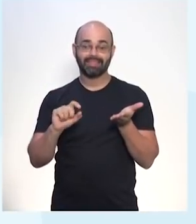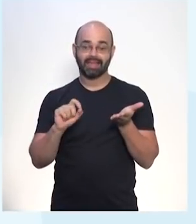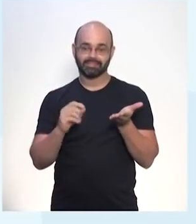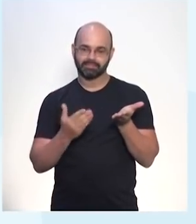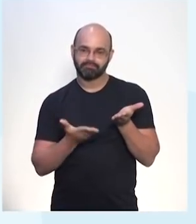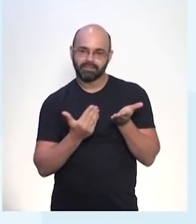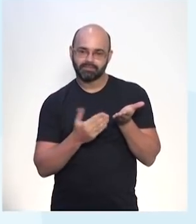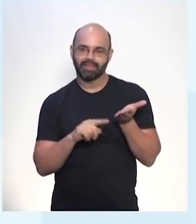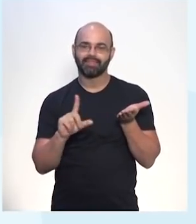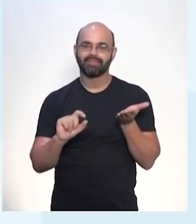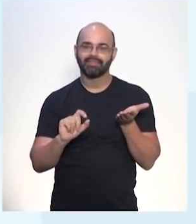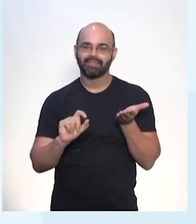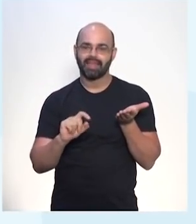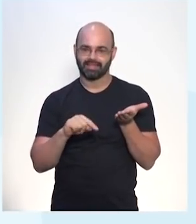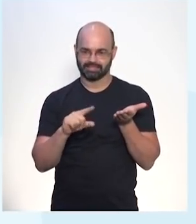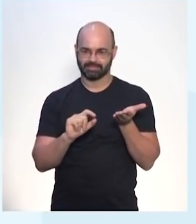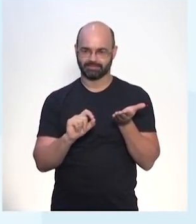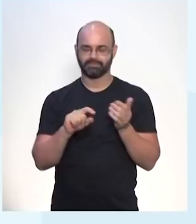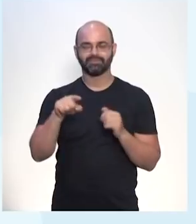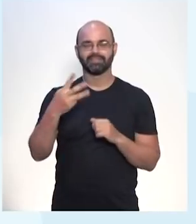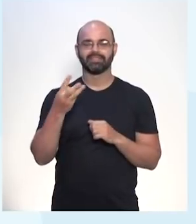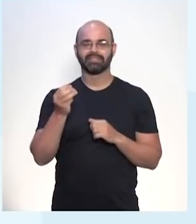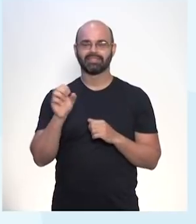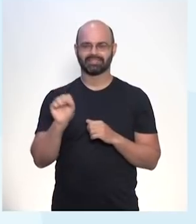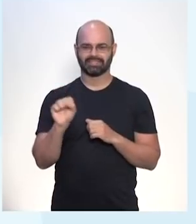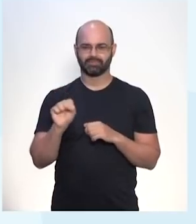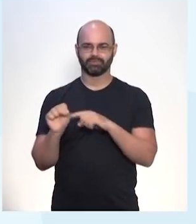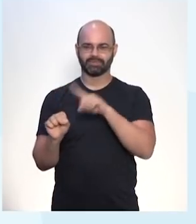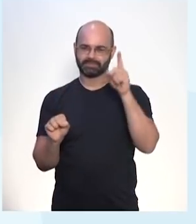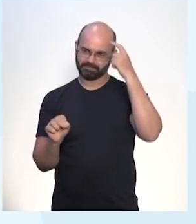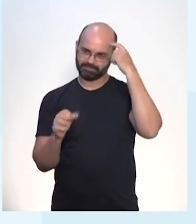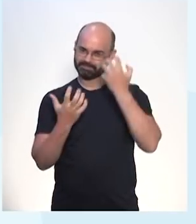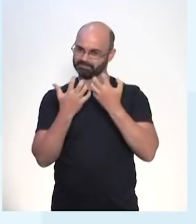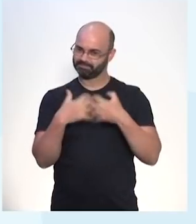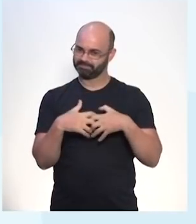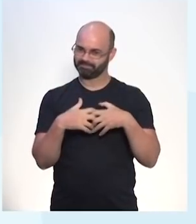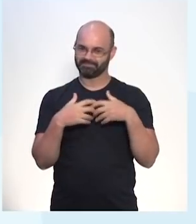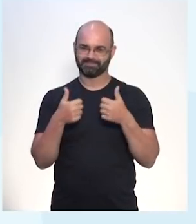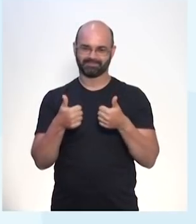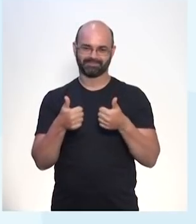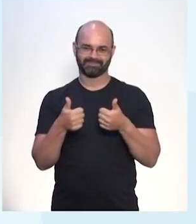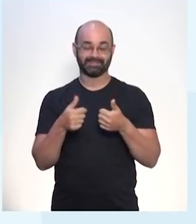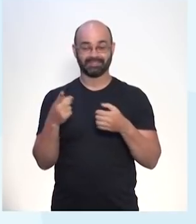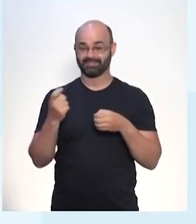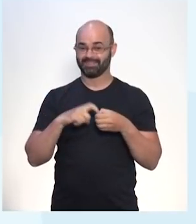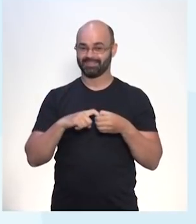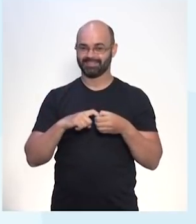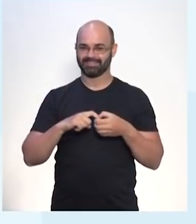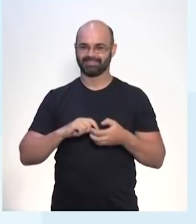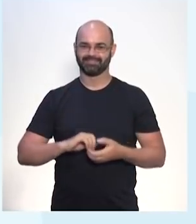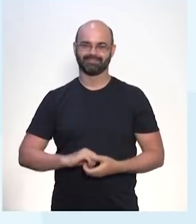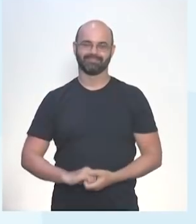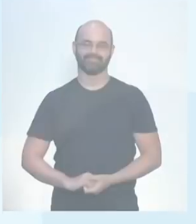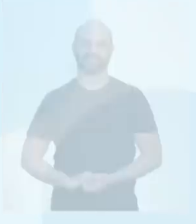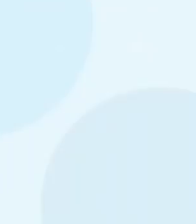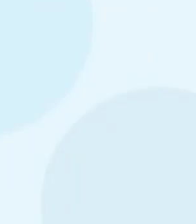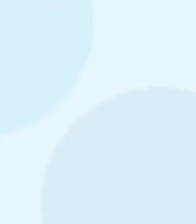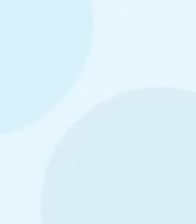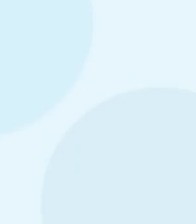Então, eu vou deixar mais 30 segundinhos para vocês fazerem esse. Agora é com vocês, tá bom? Daqui a pouco a gente volta.